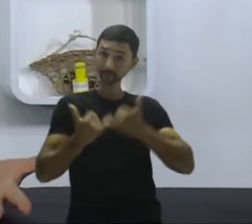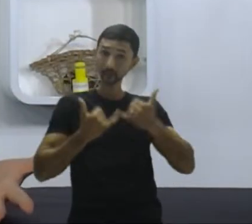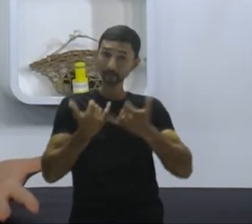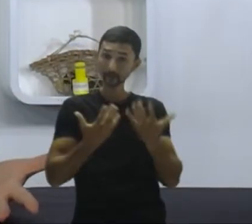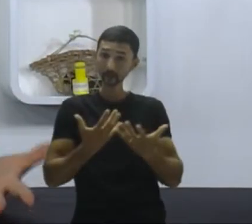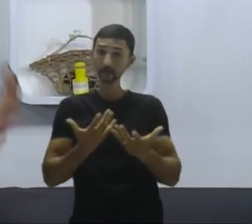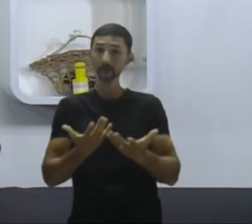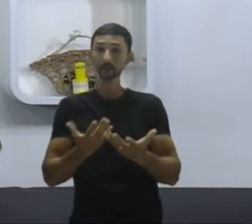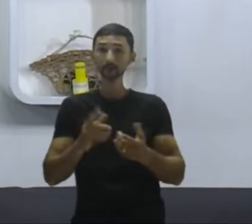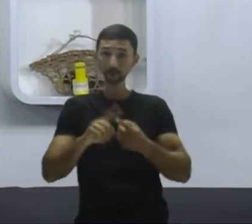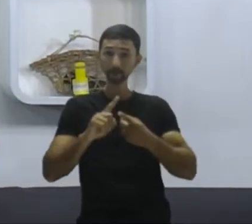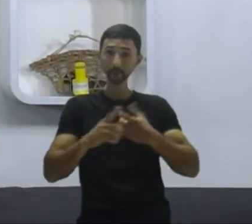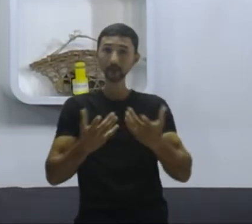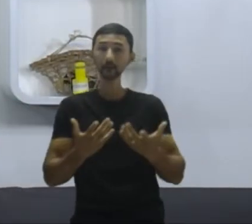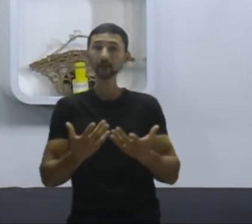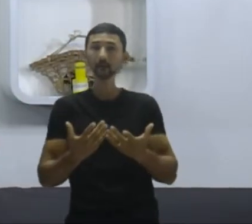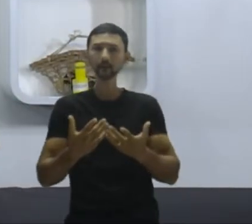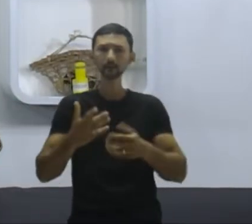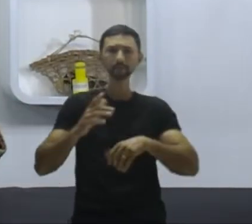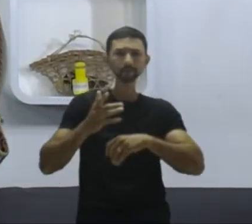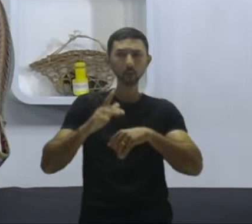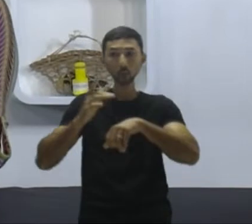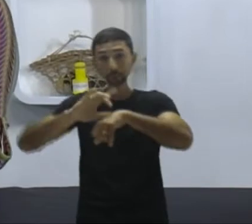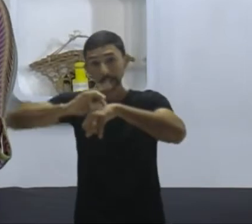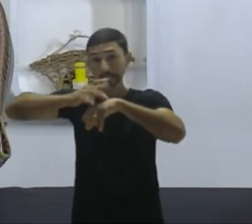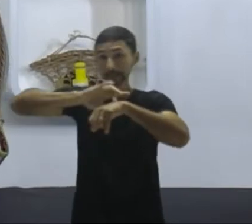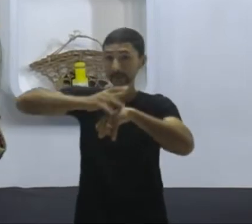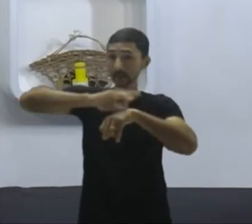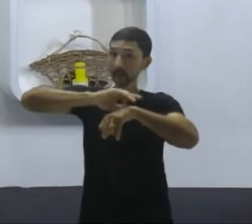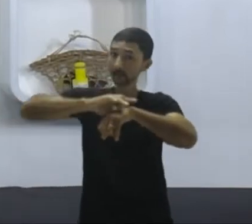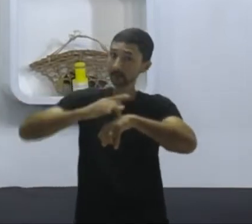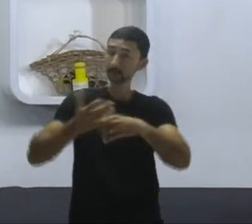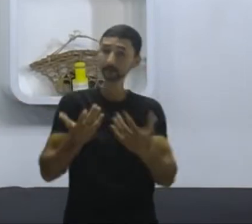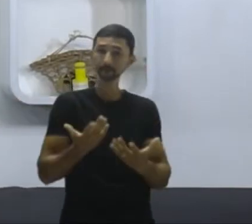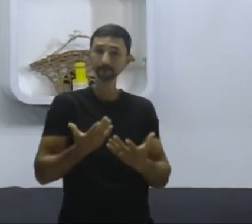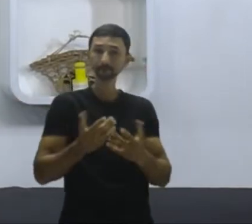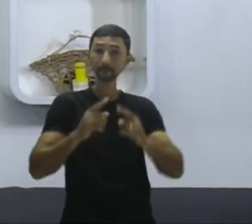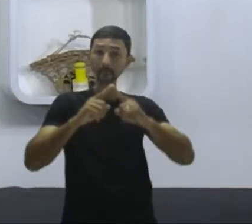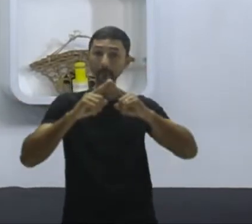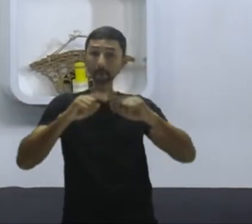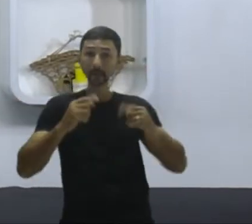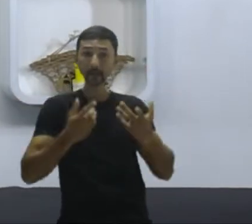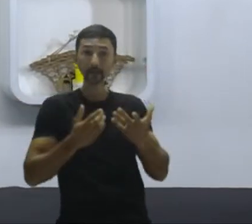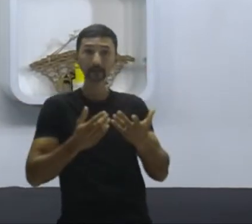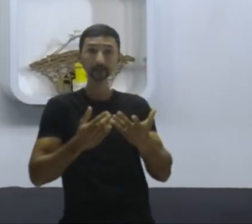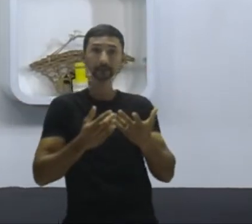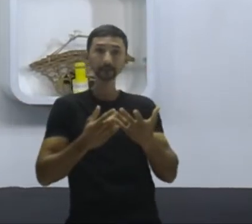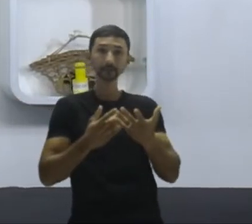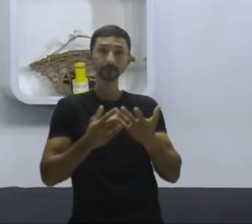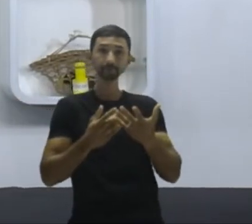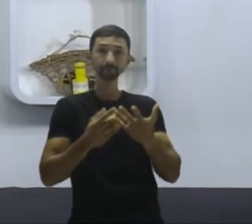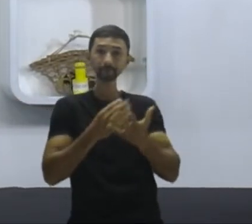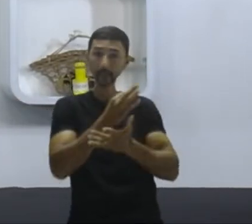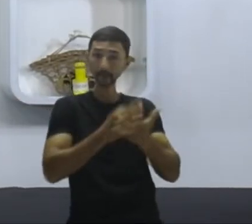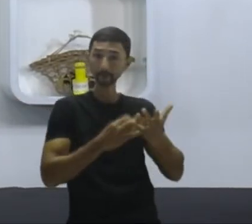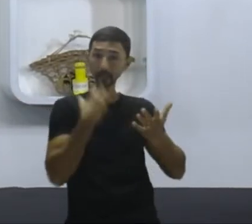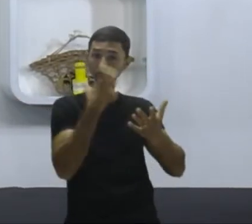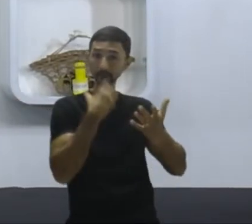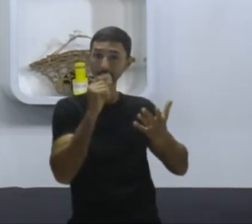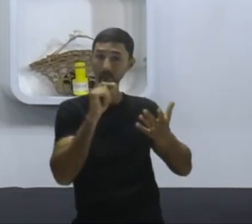também, ouvindo uma música, dançando, certo? Só que essa música, ela tem um detalhe muito